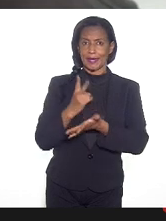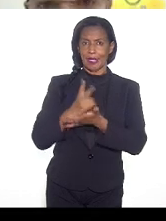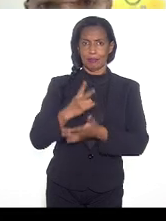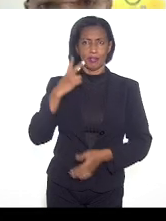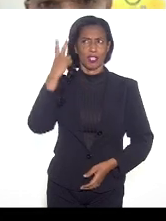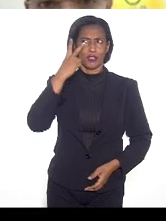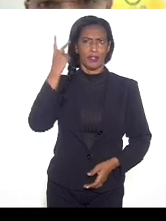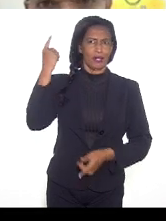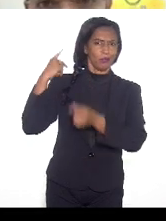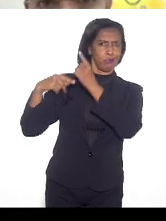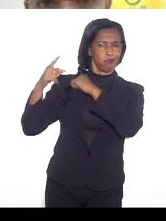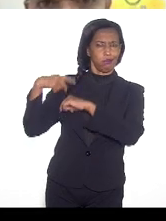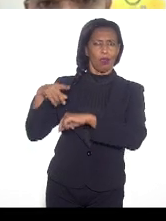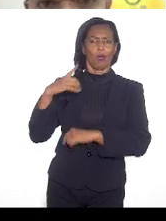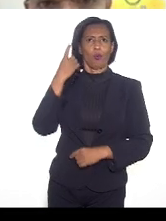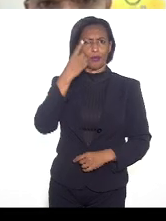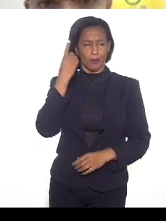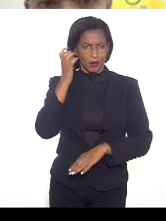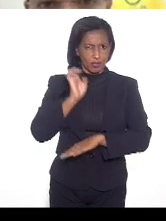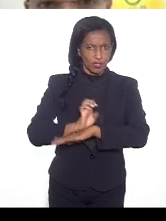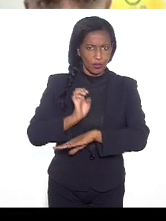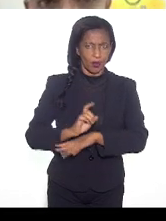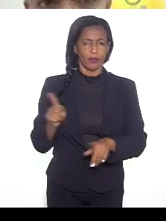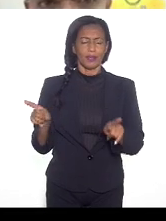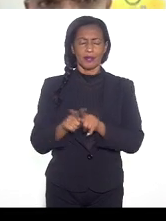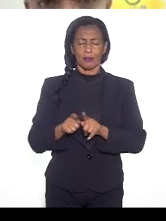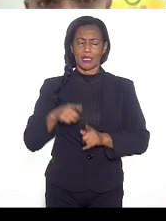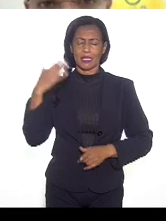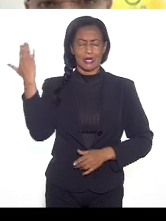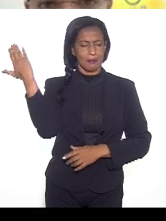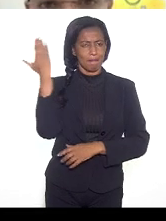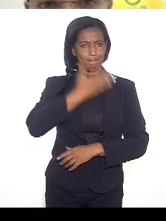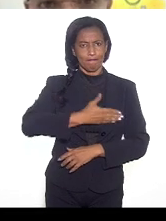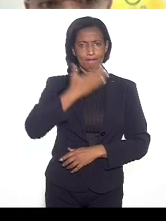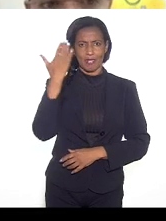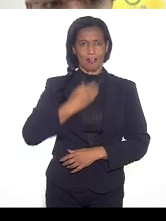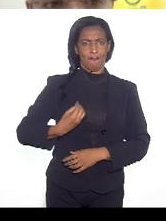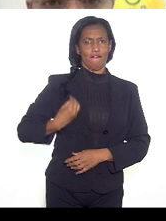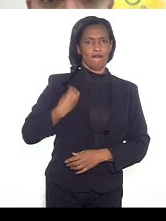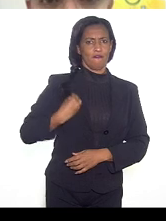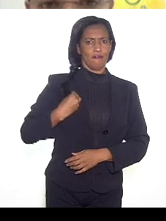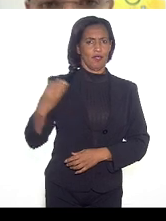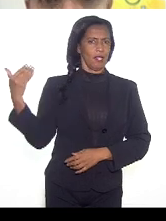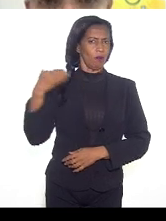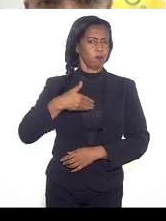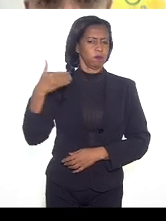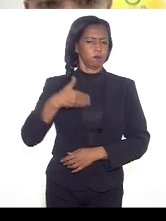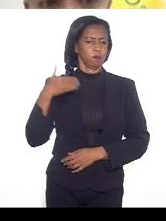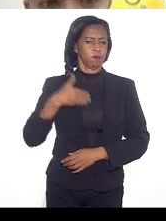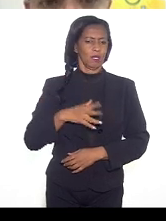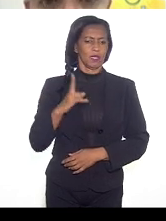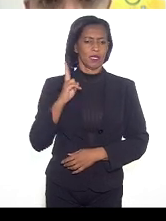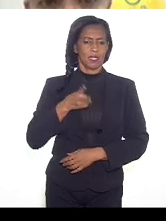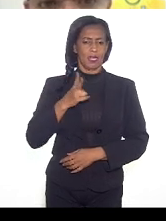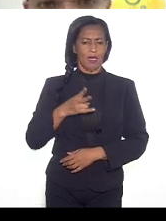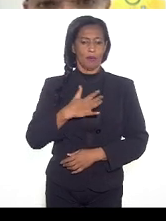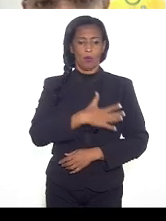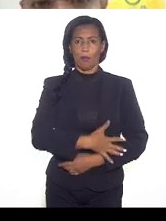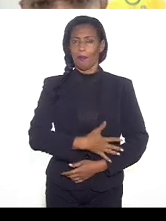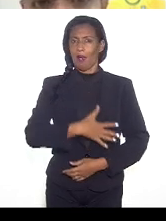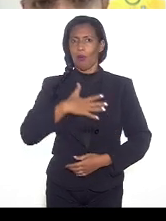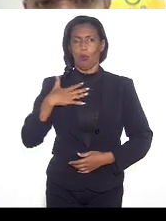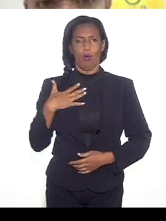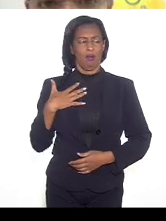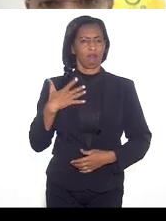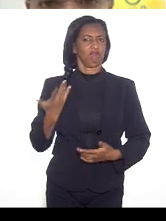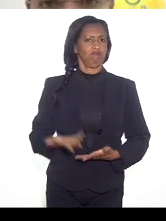cidade, como deputado estadual também, sempre presente aí nas causas relacionadas aos servidores públicos. Uma honra ter Vossa Excelência aqui. Vou